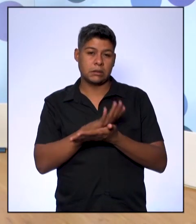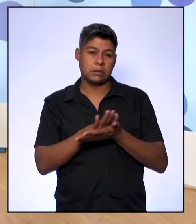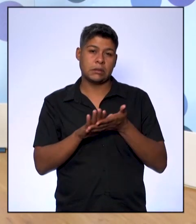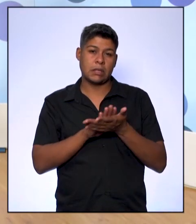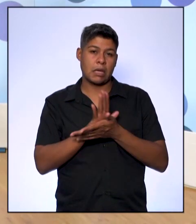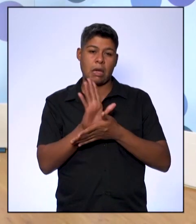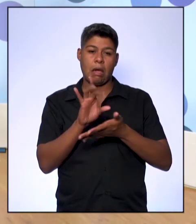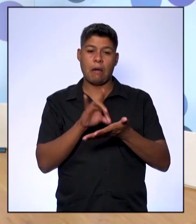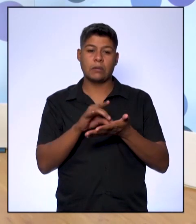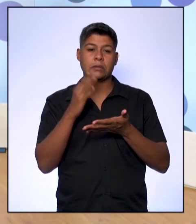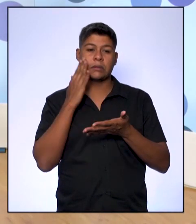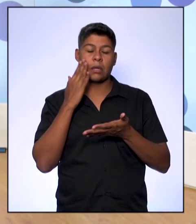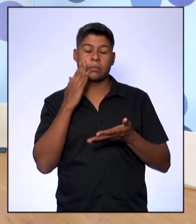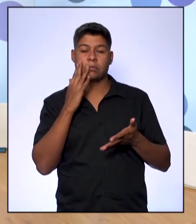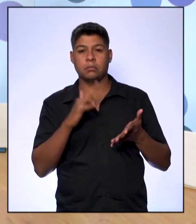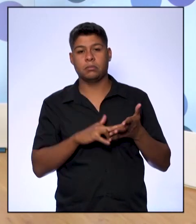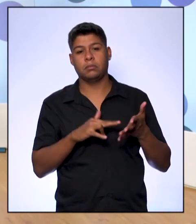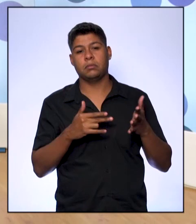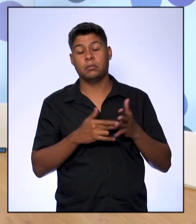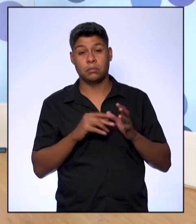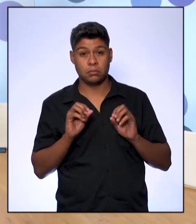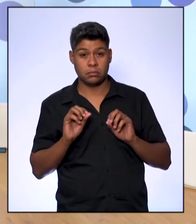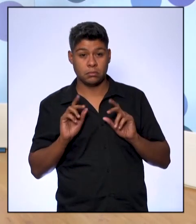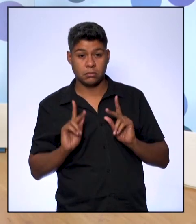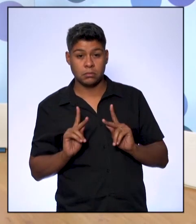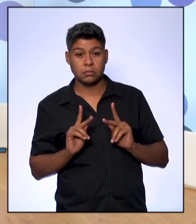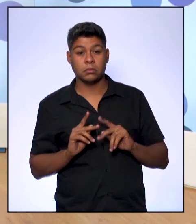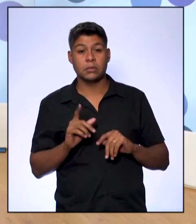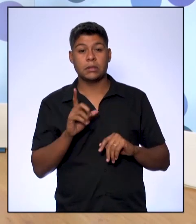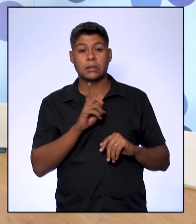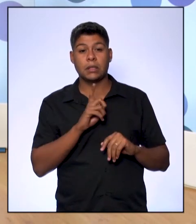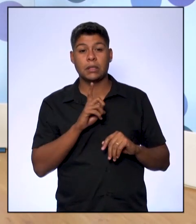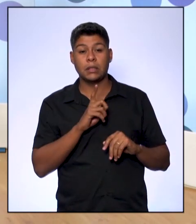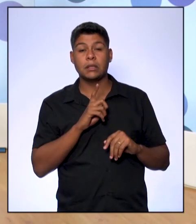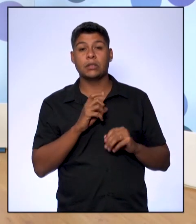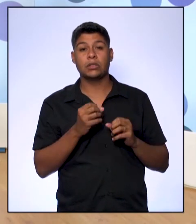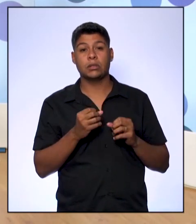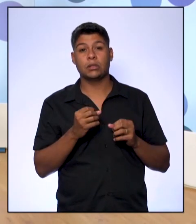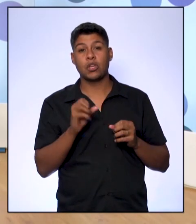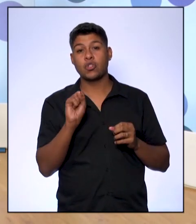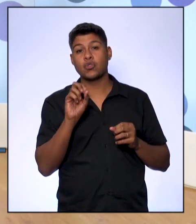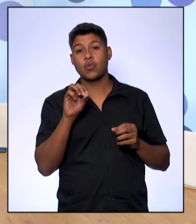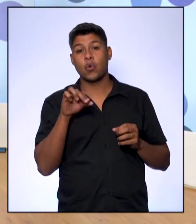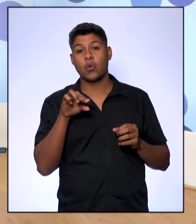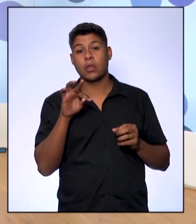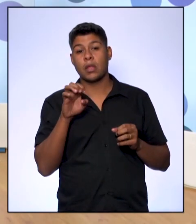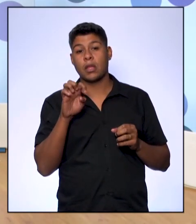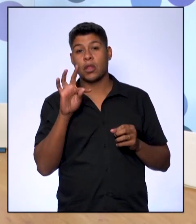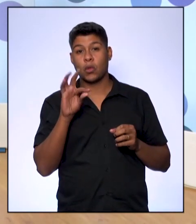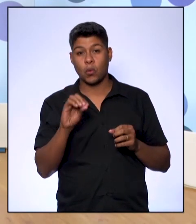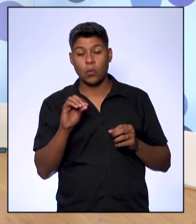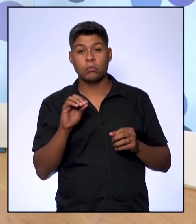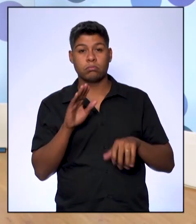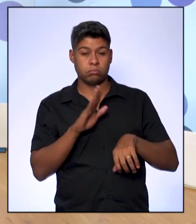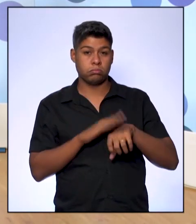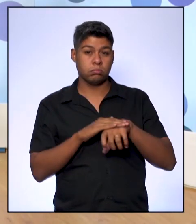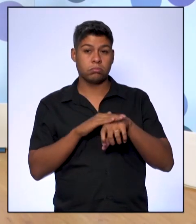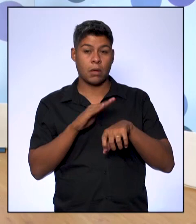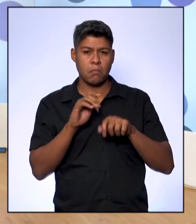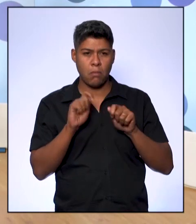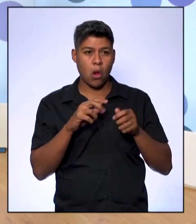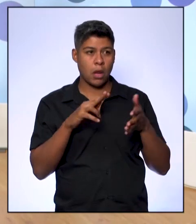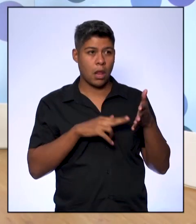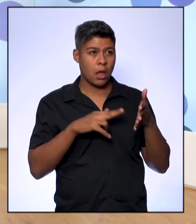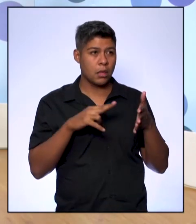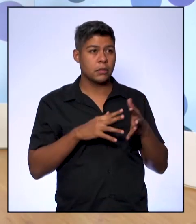não é um real que está é o figurado tudo bem nós temos mais um soneto agora aqui da florbela espanca mauro